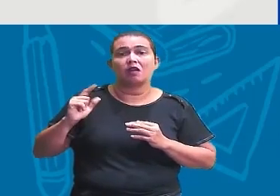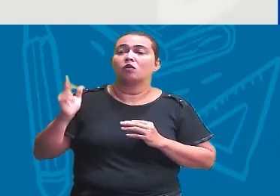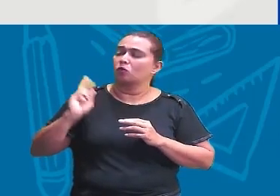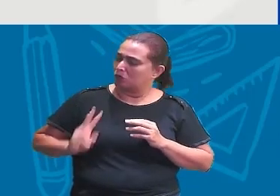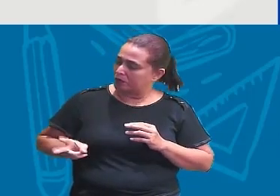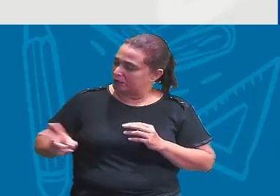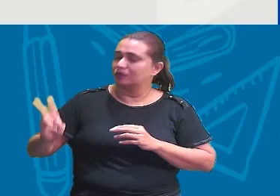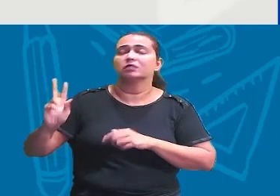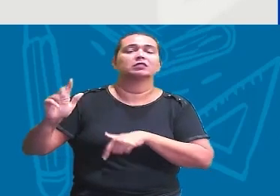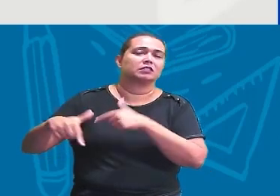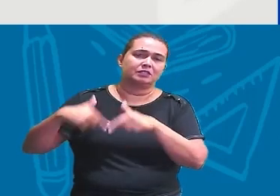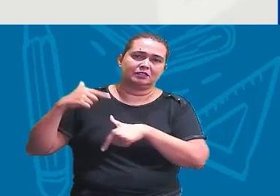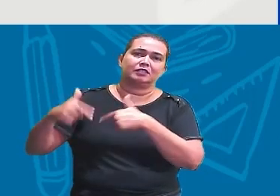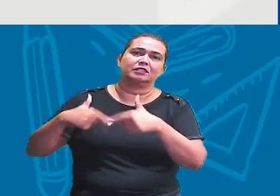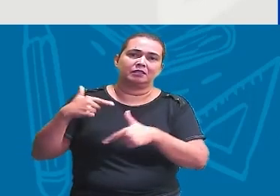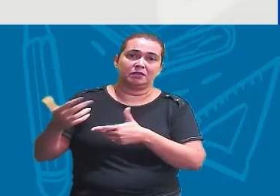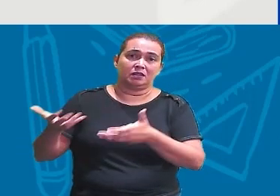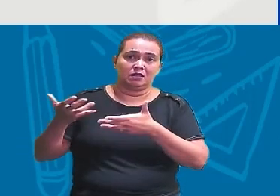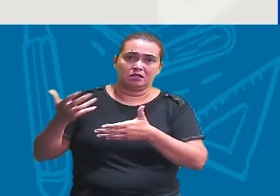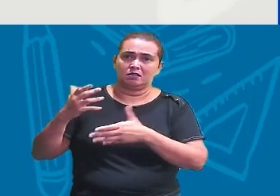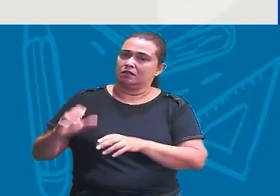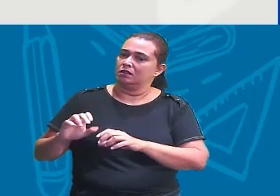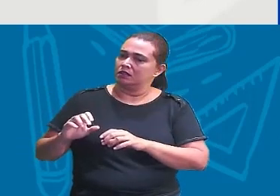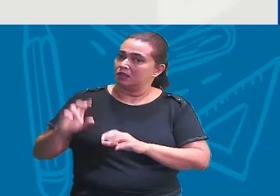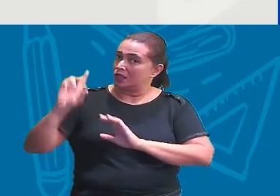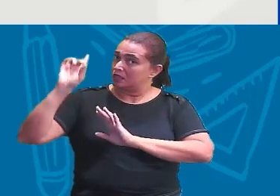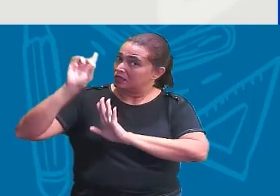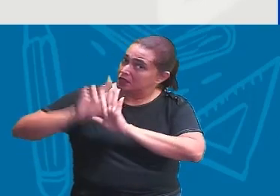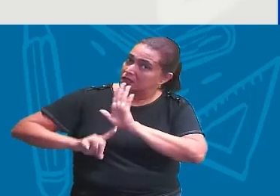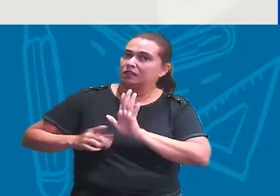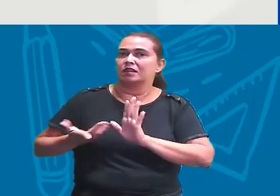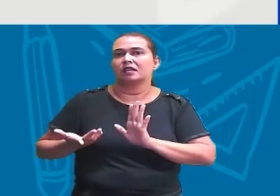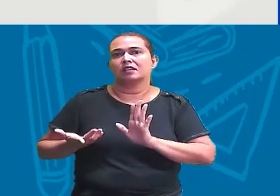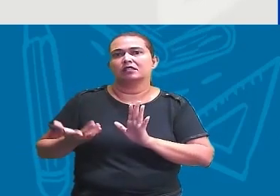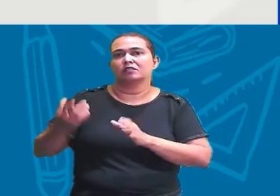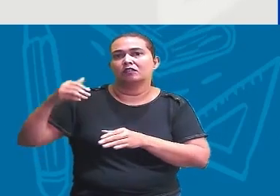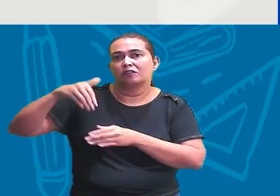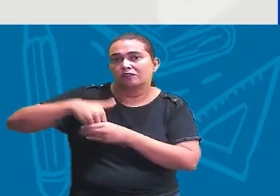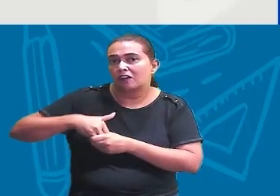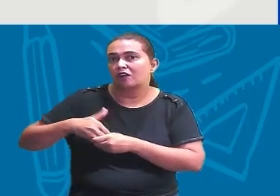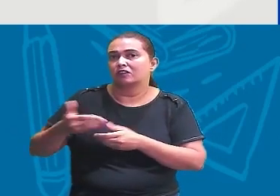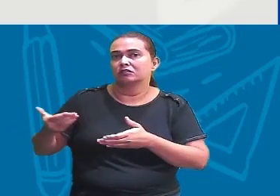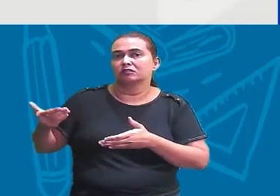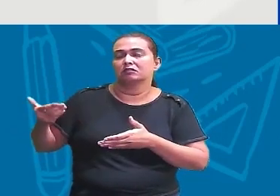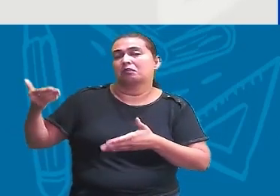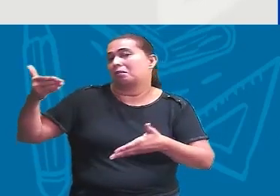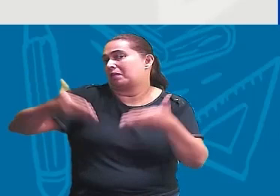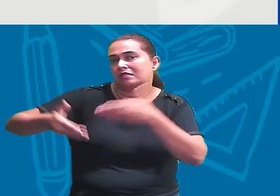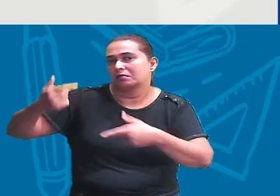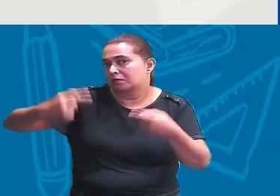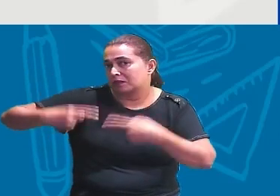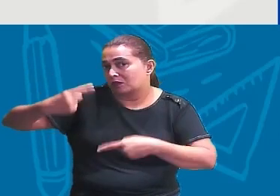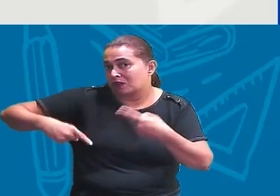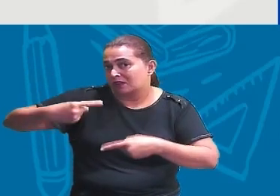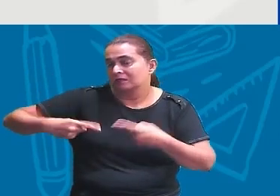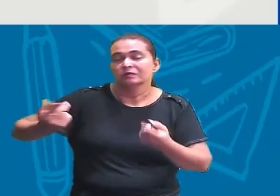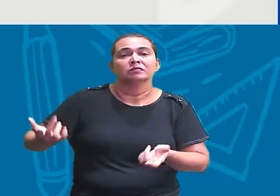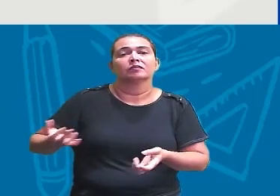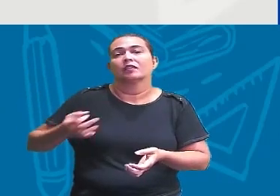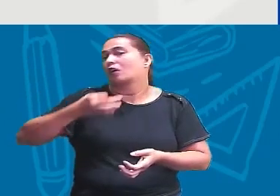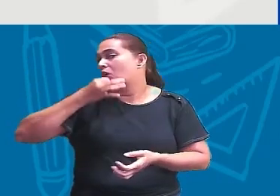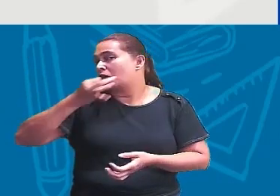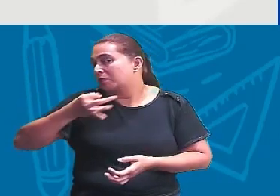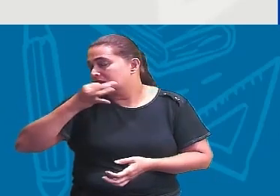Com todo o direito. Elas querem mais direitos, elas querem direito ao voto, participação na política, né? Participação